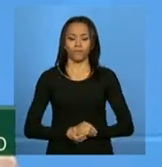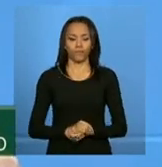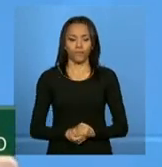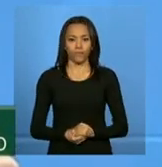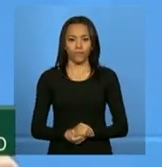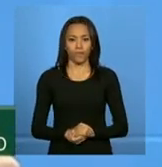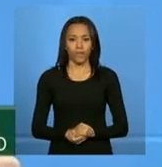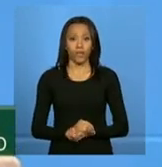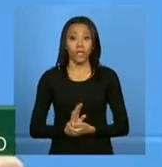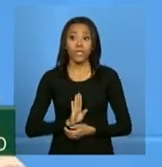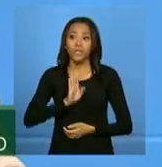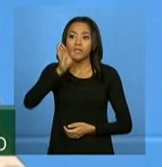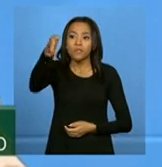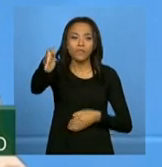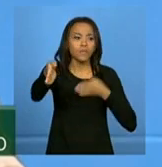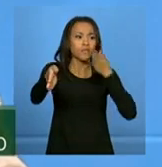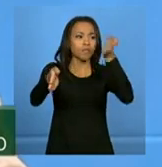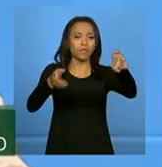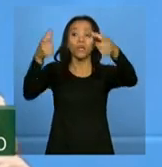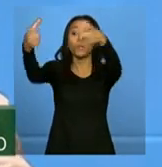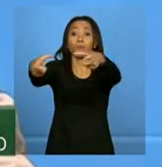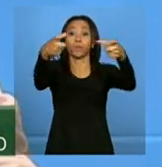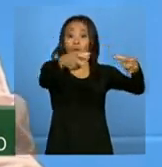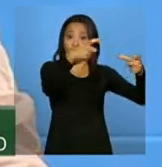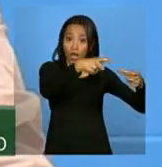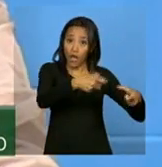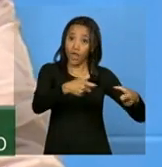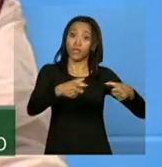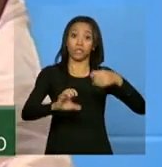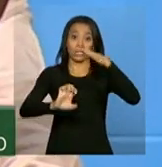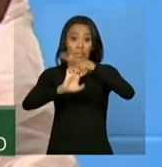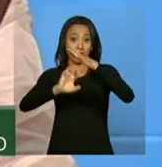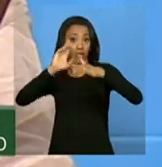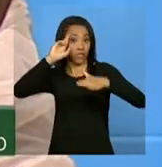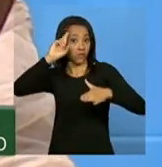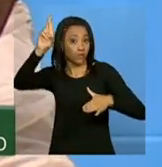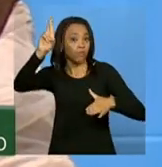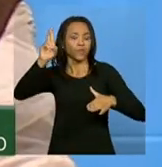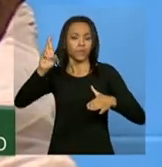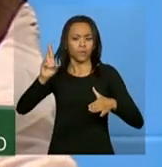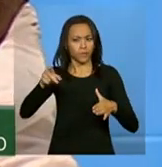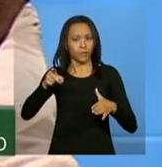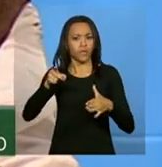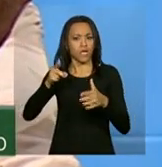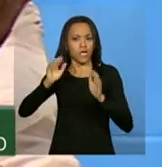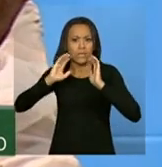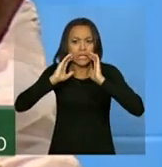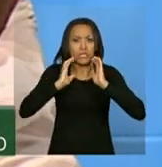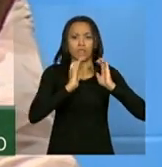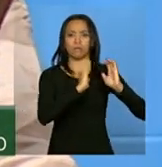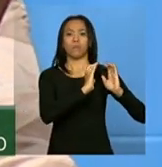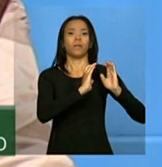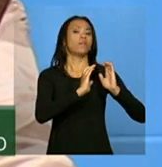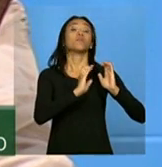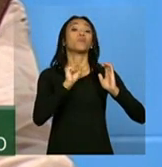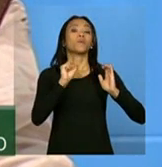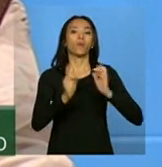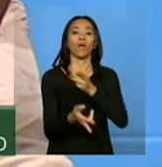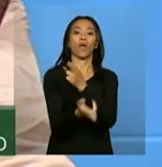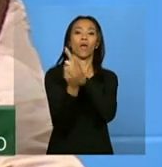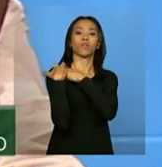Há locais em que os empregadores, o setor privado, realmente segue a questão da responsabilidade social.